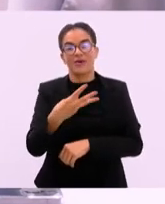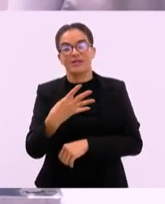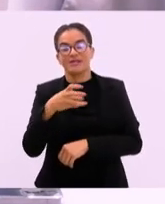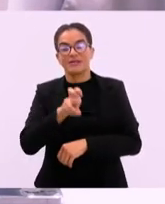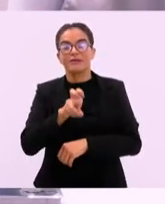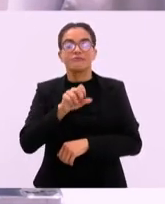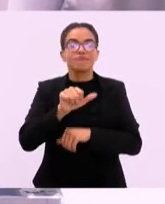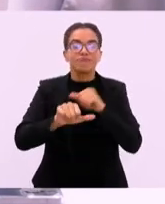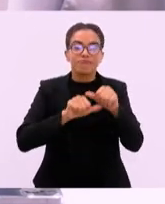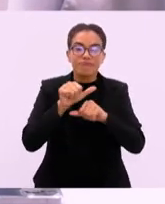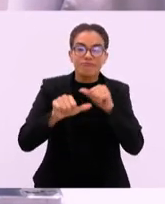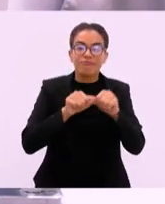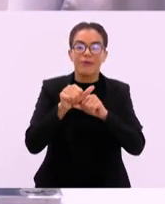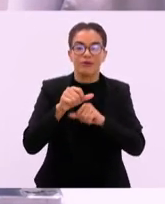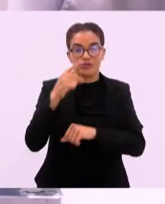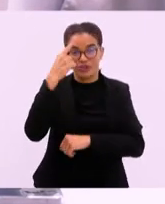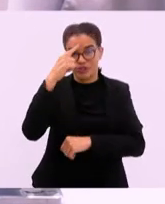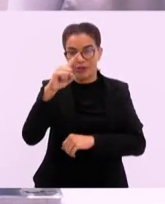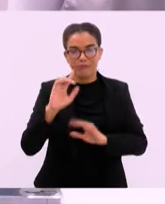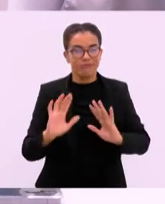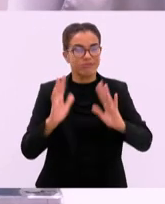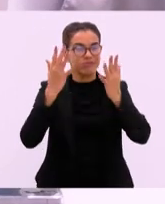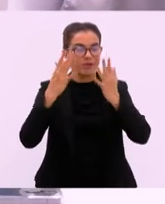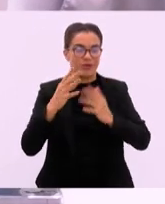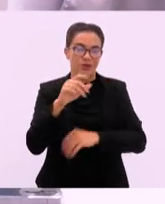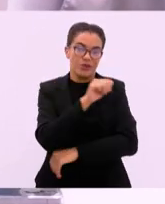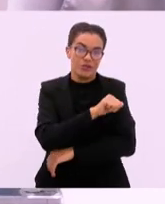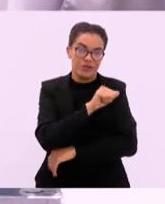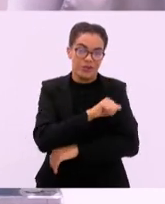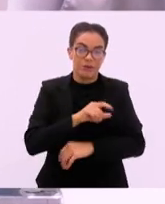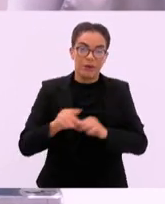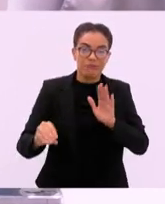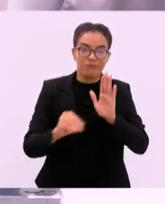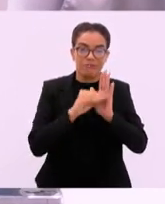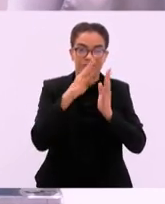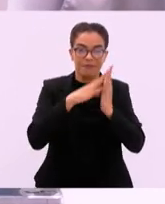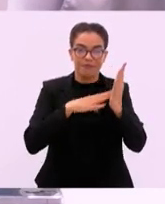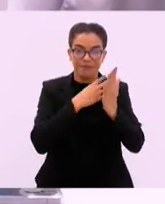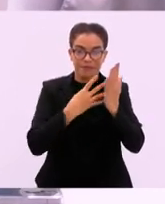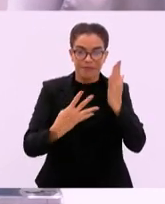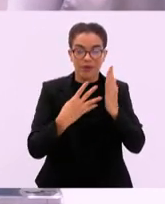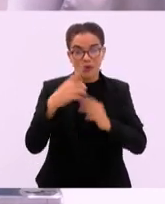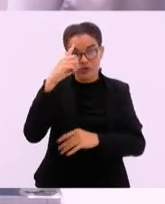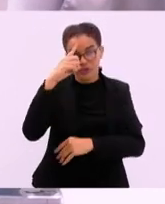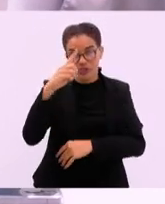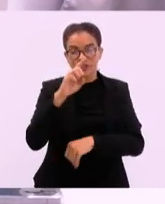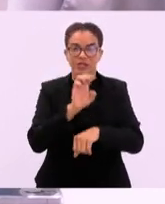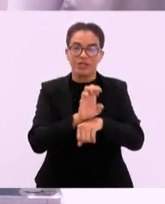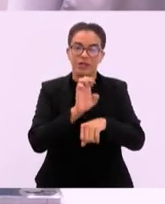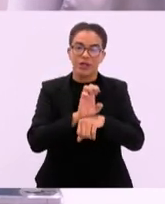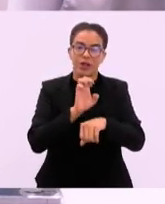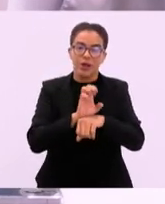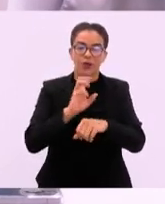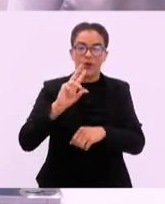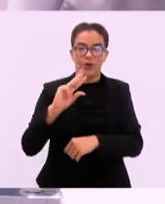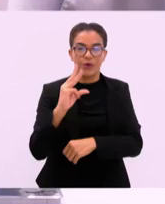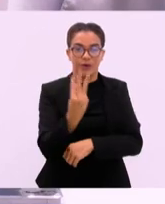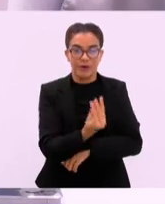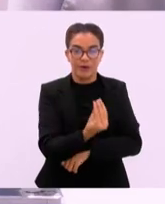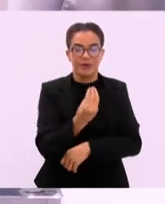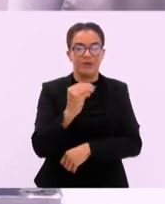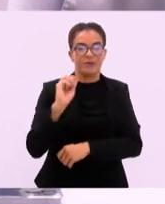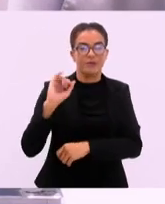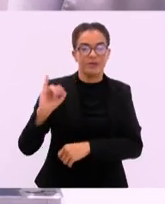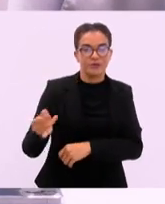consolida a legislação relativa às datas comemorativas do Estado do Rio de Janeiro, para incluir no calendário oficial o Dia Estadual do Para-Jiu-Jitsu. Então, o projeto